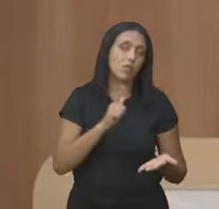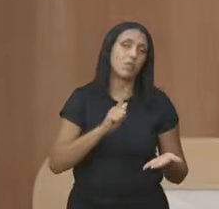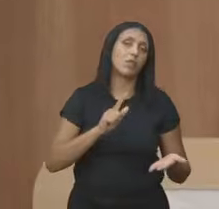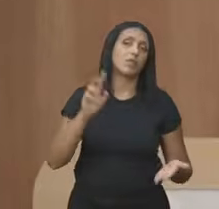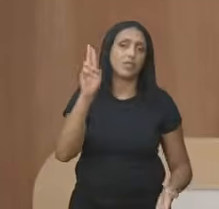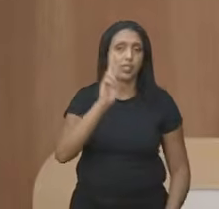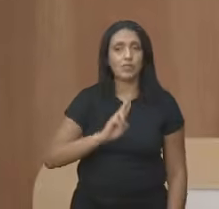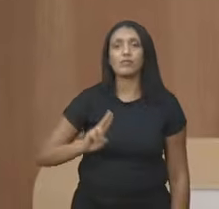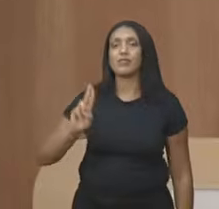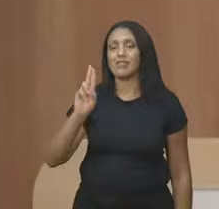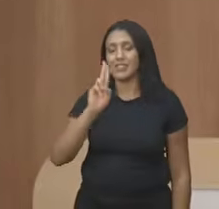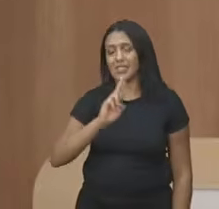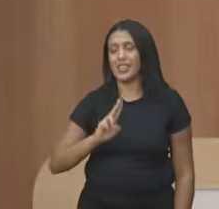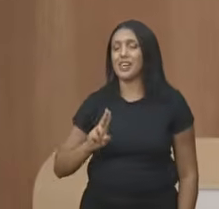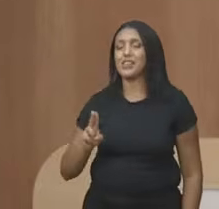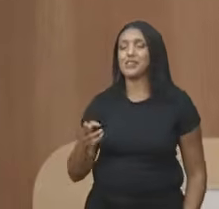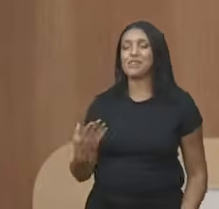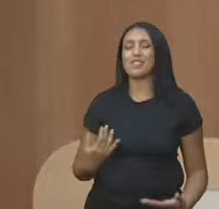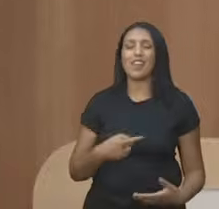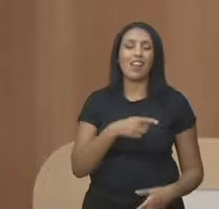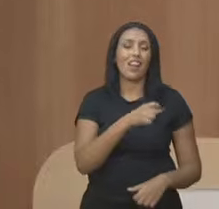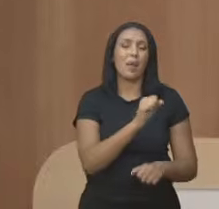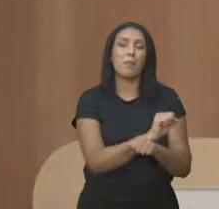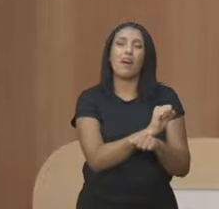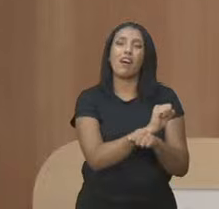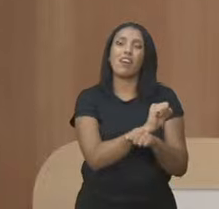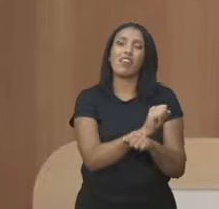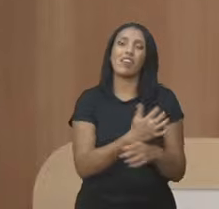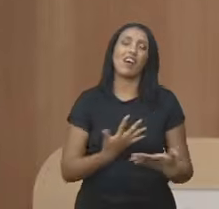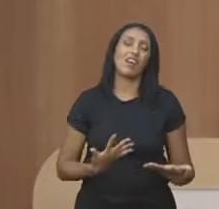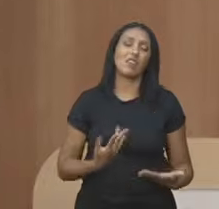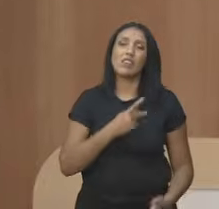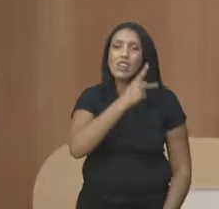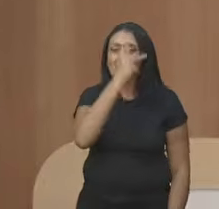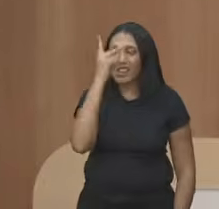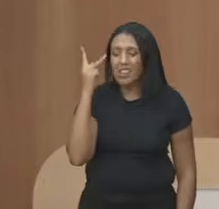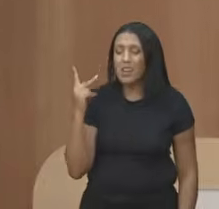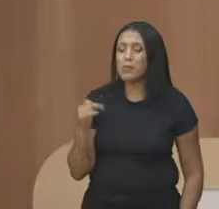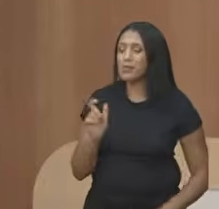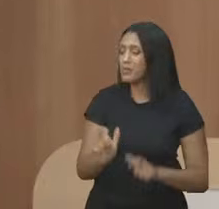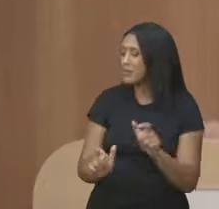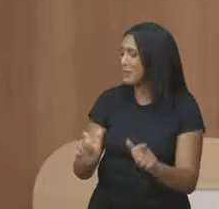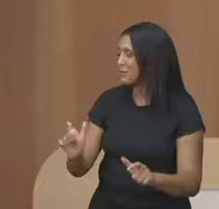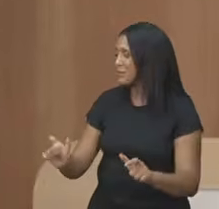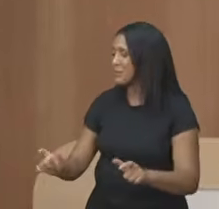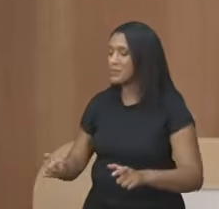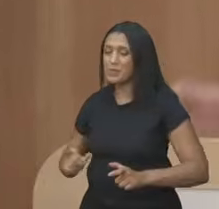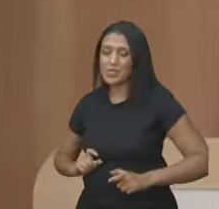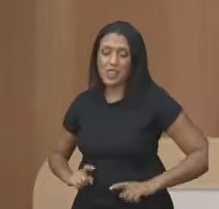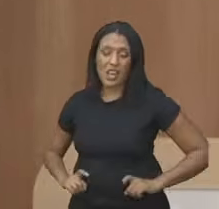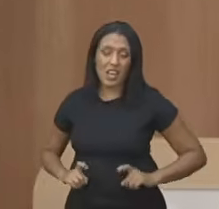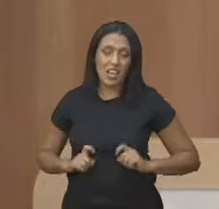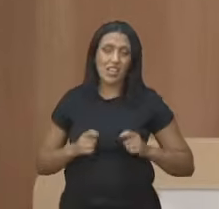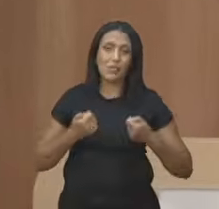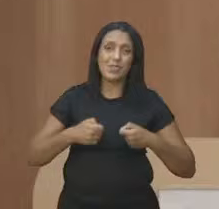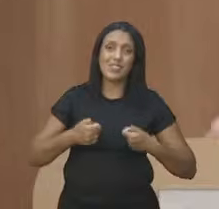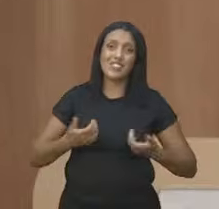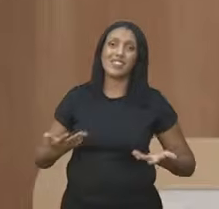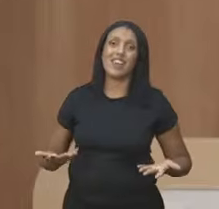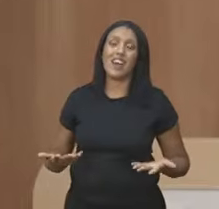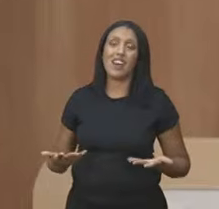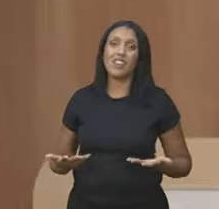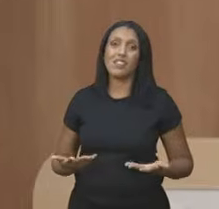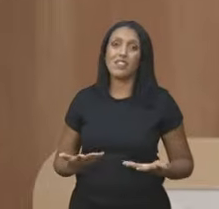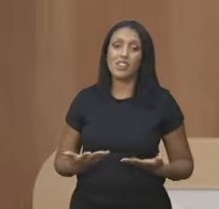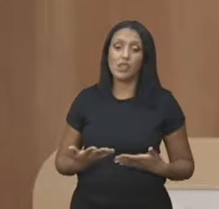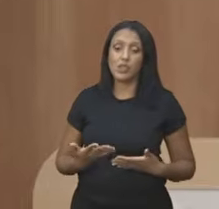desse recurso, estava travada a habilitação desse tratamento pelo SUS. Já havia um trabalho do Hospital São Francisco, a própria prefeitura já havia